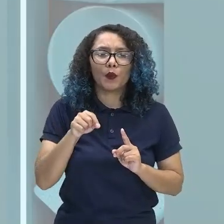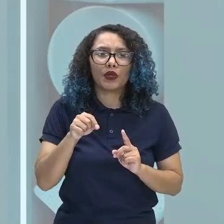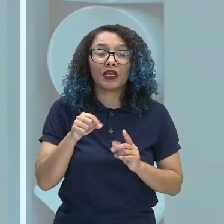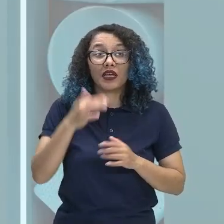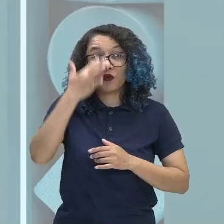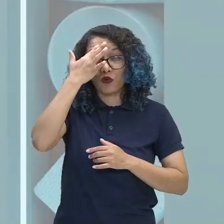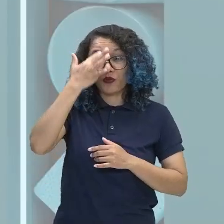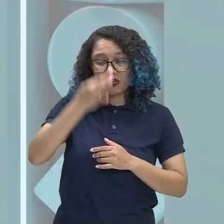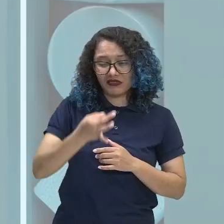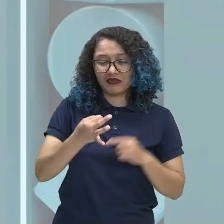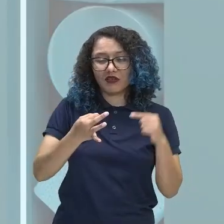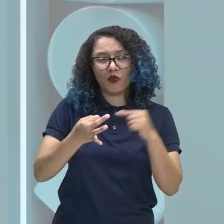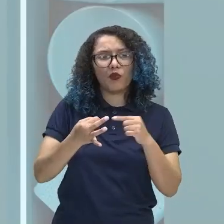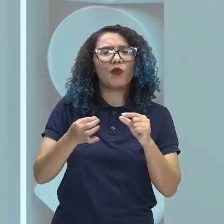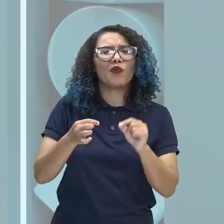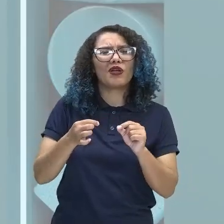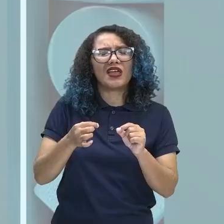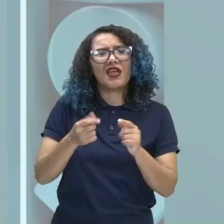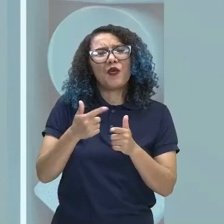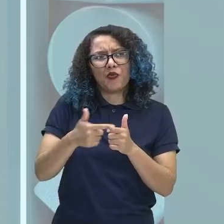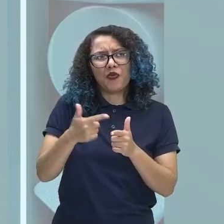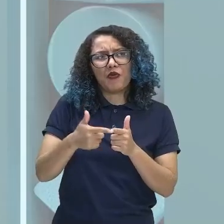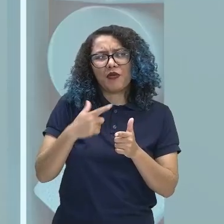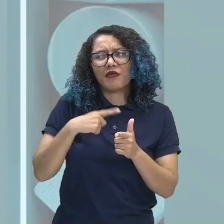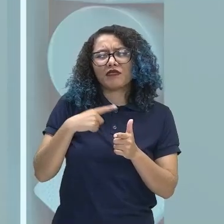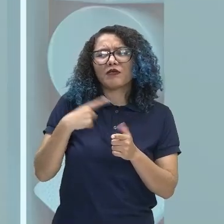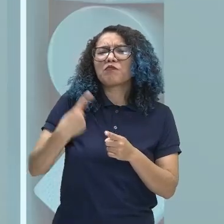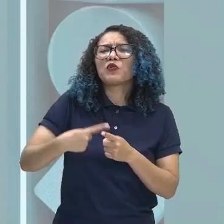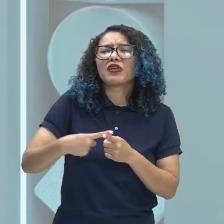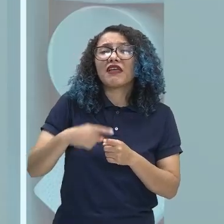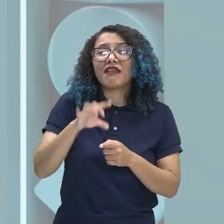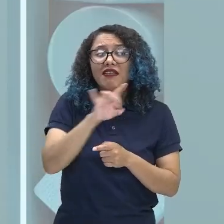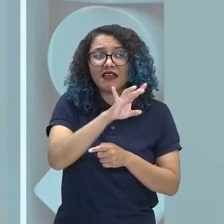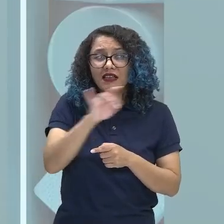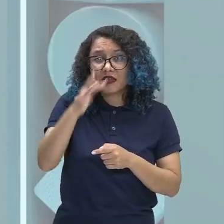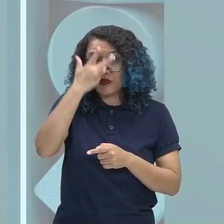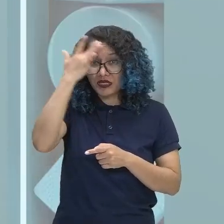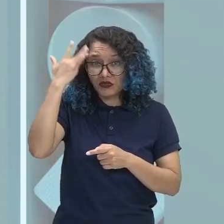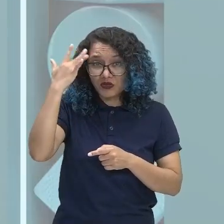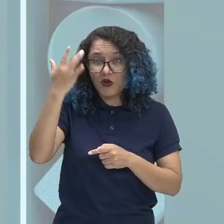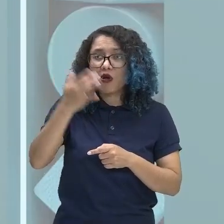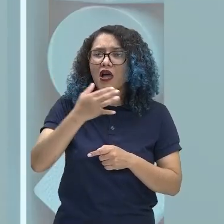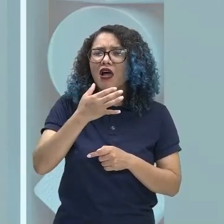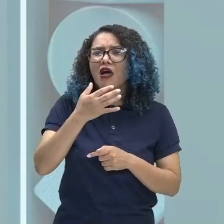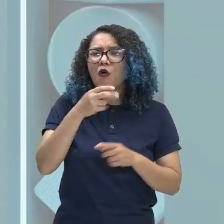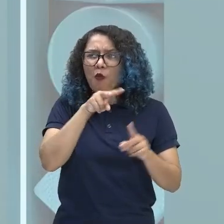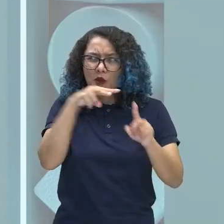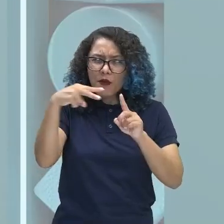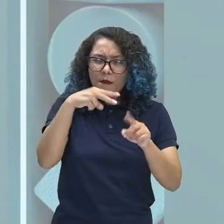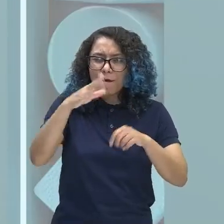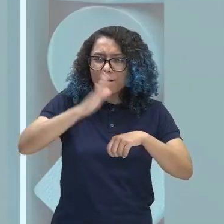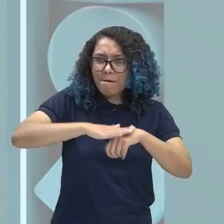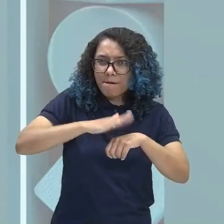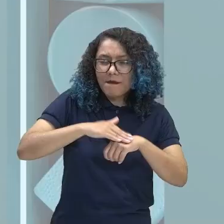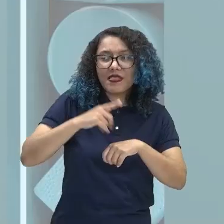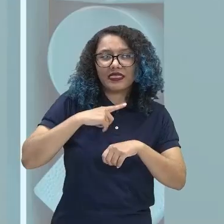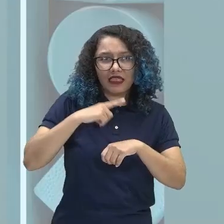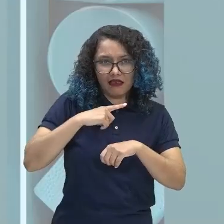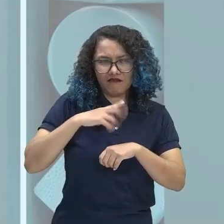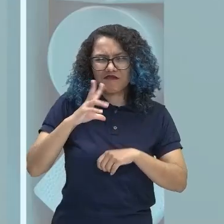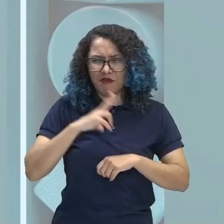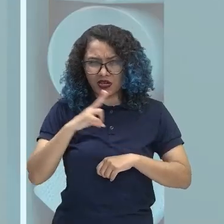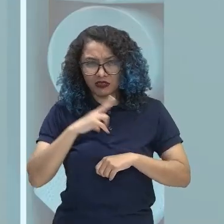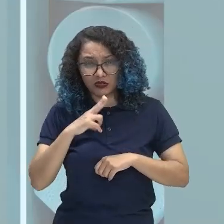já é um problema, né? Por quê? Porque cada pessoa faz uma interpretação diferente daquilo que lê. É claro